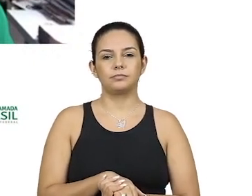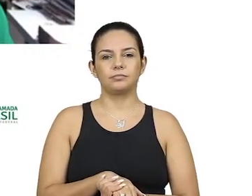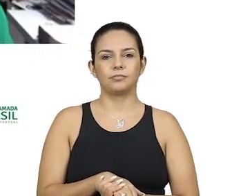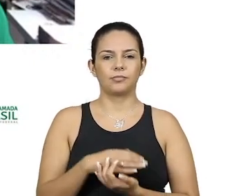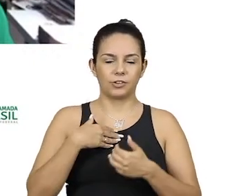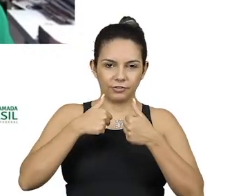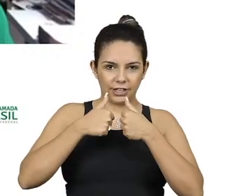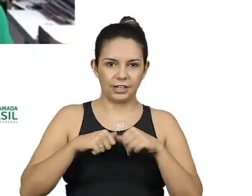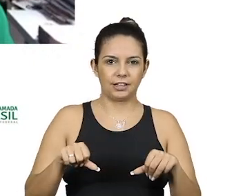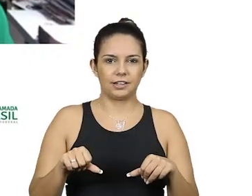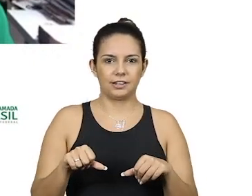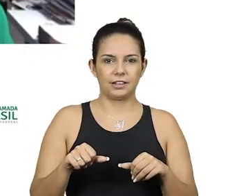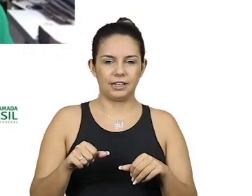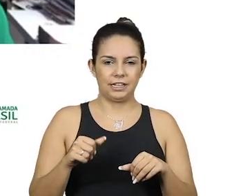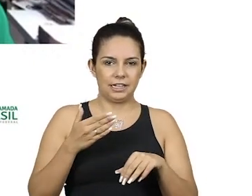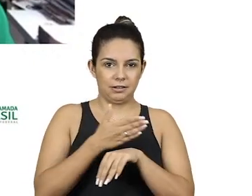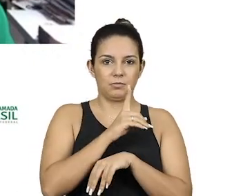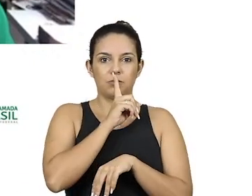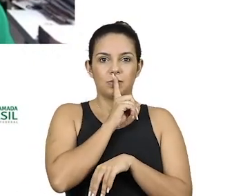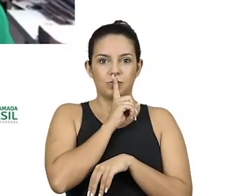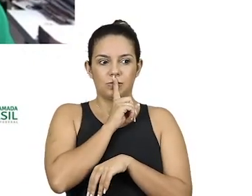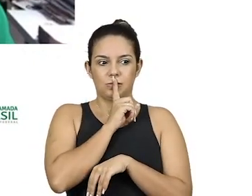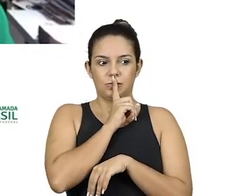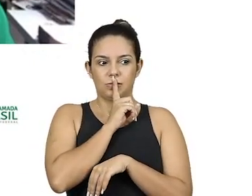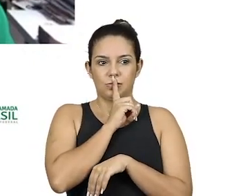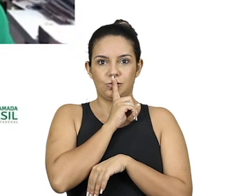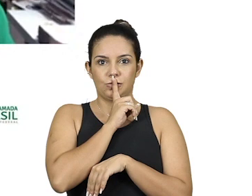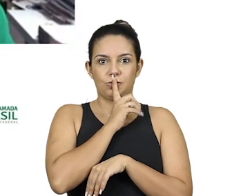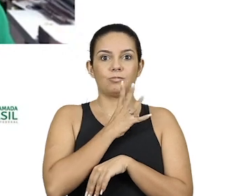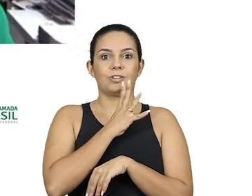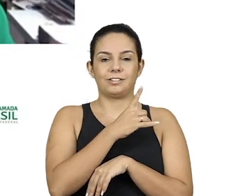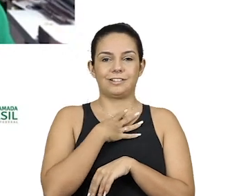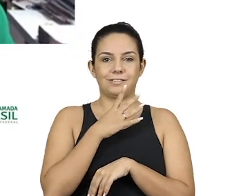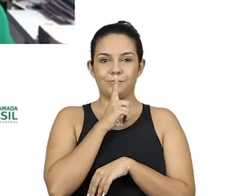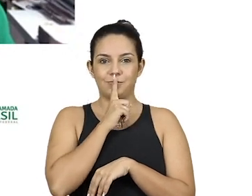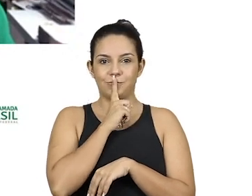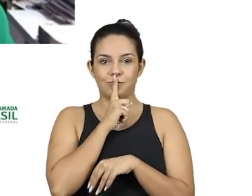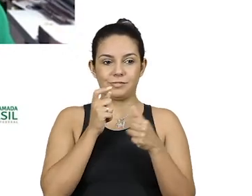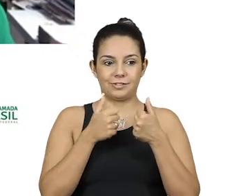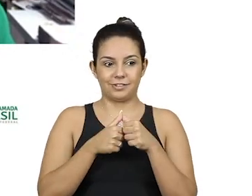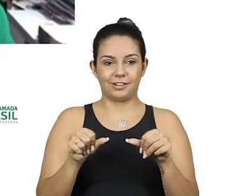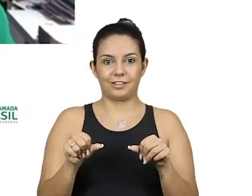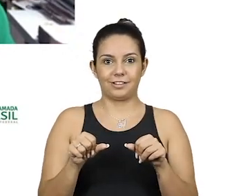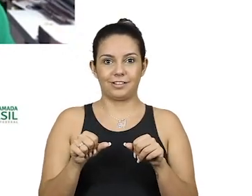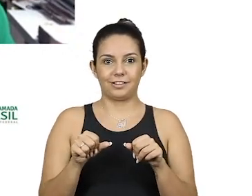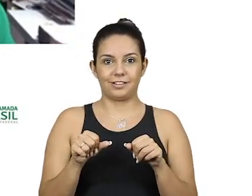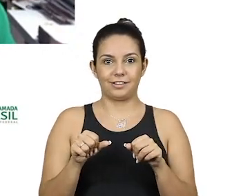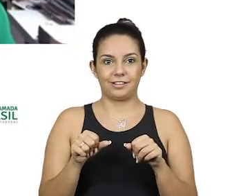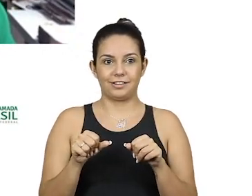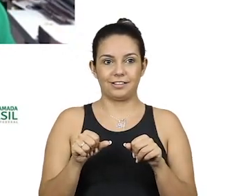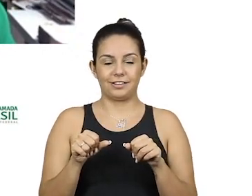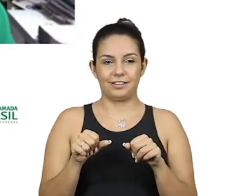eu entrei muda e saí calada, porque eu estava em